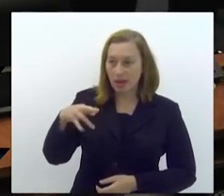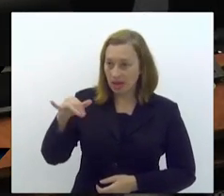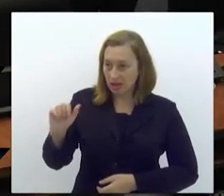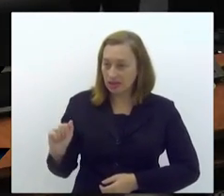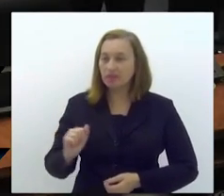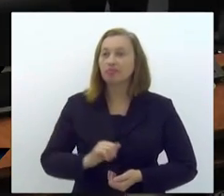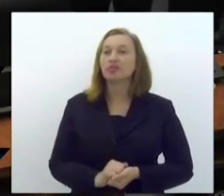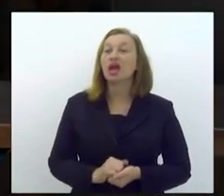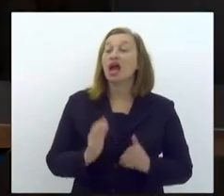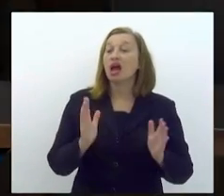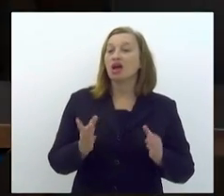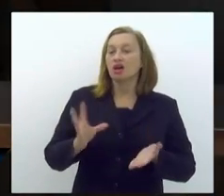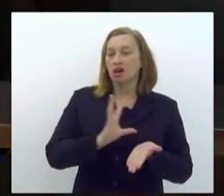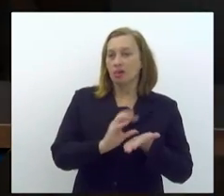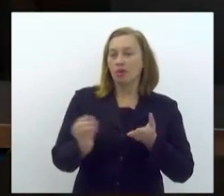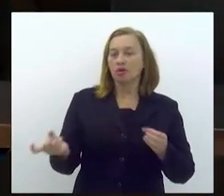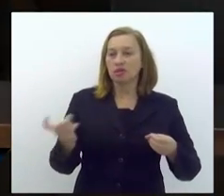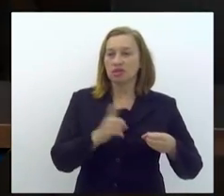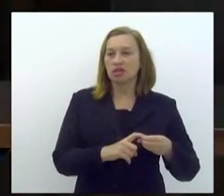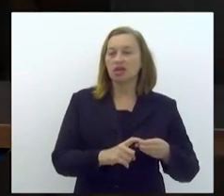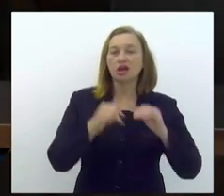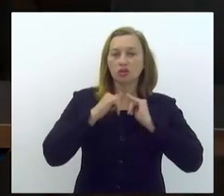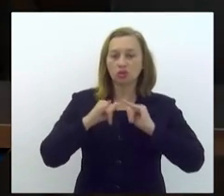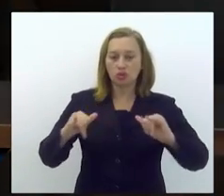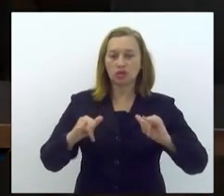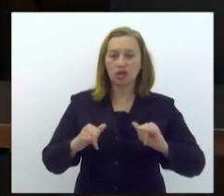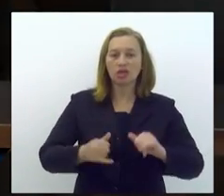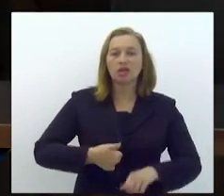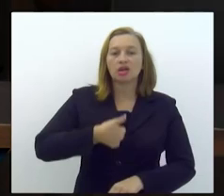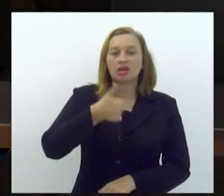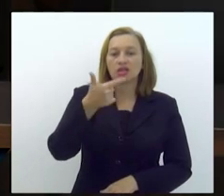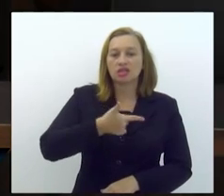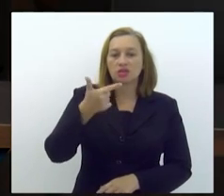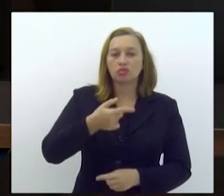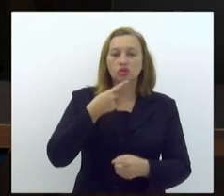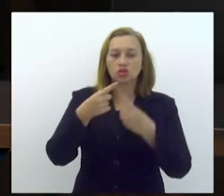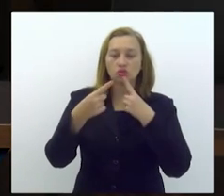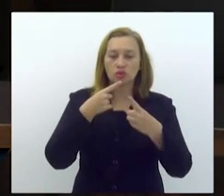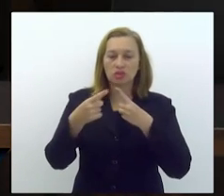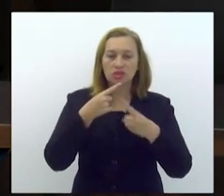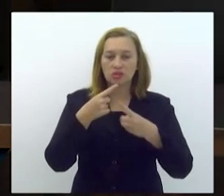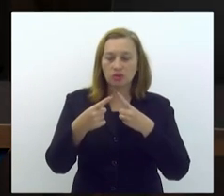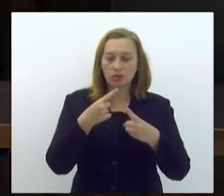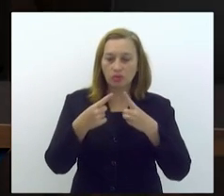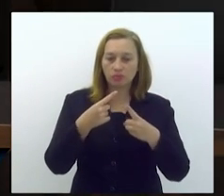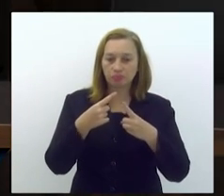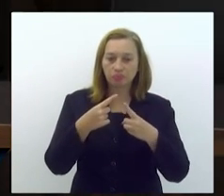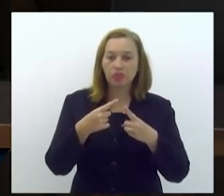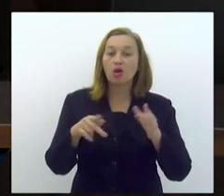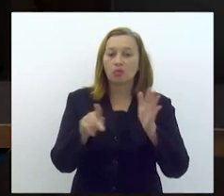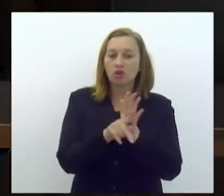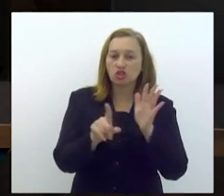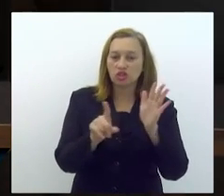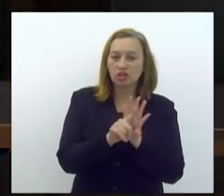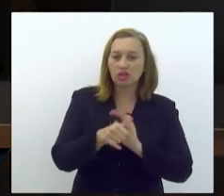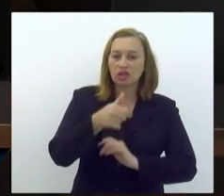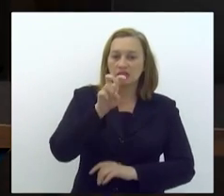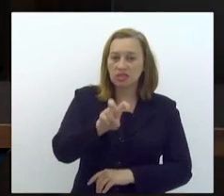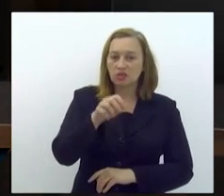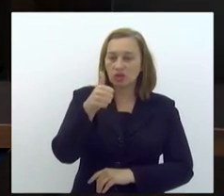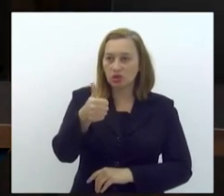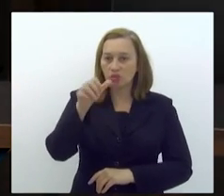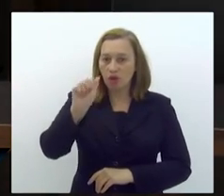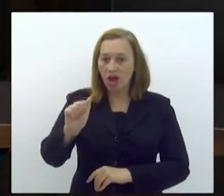a nossa pauta anuncio entrementação ordinária em segunda discussão redação do vencido projeto de lei número